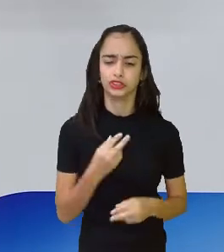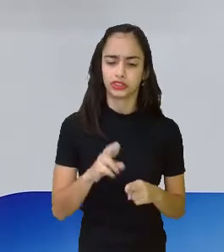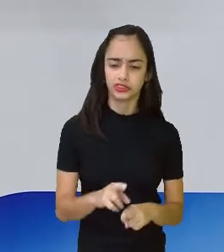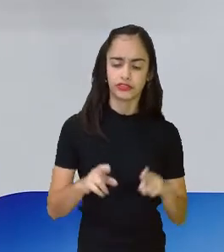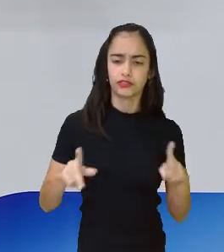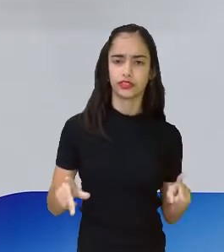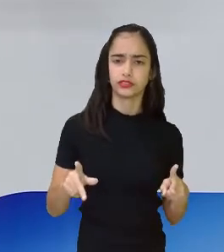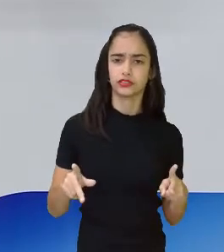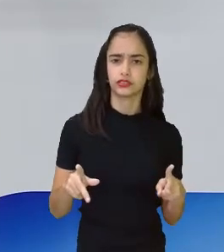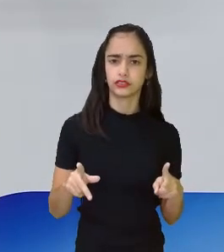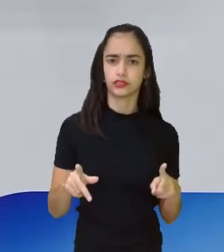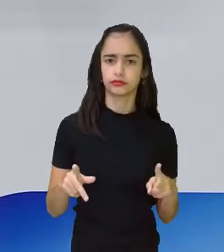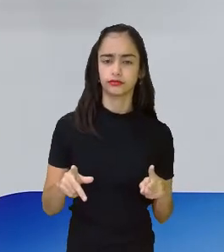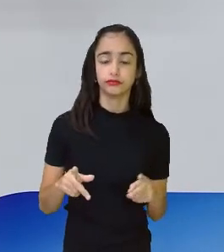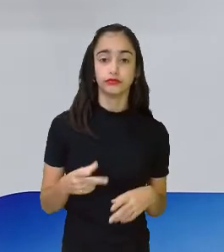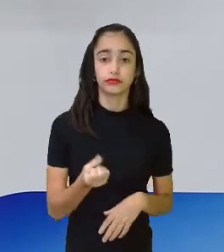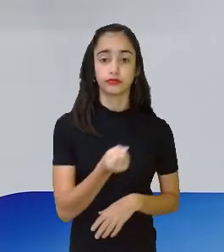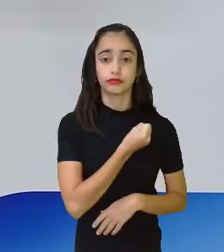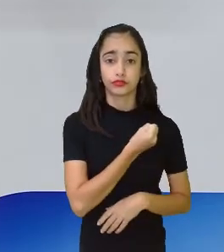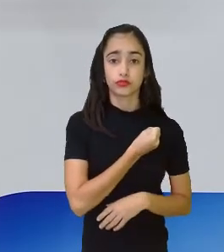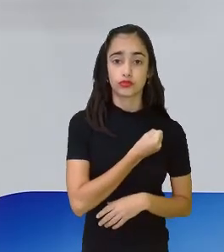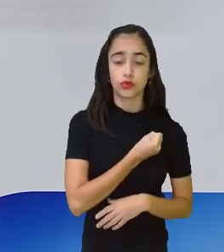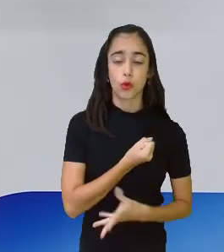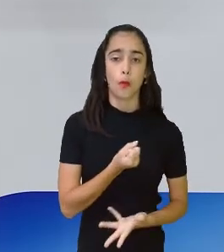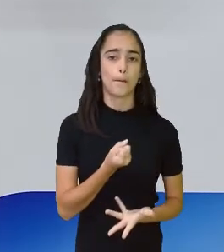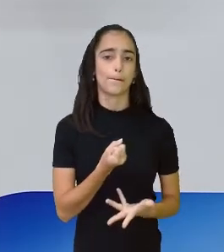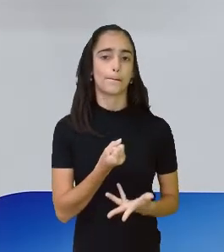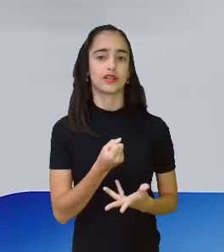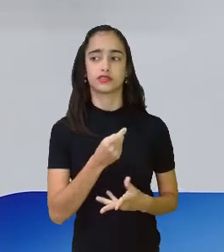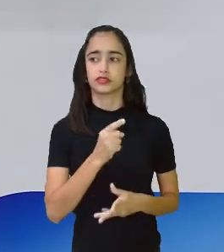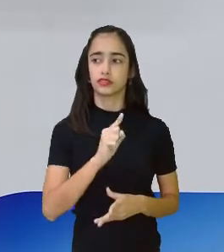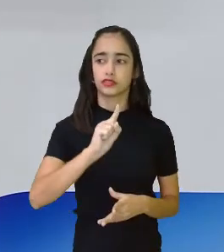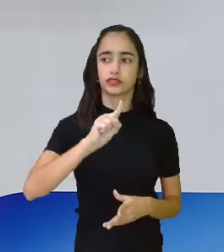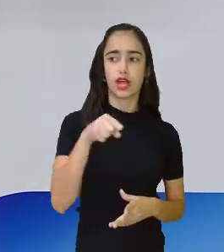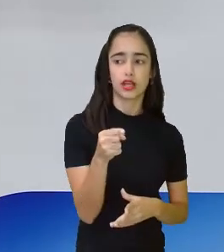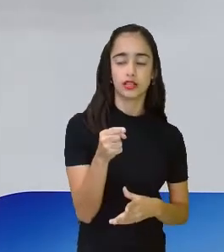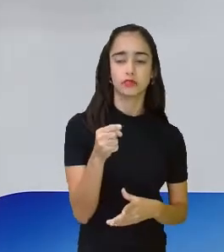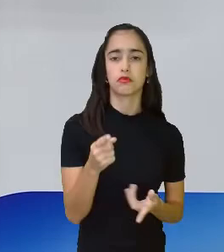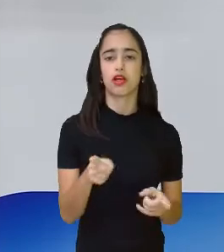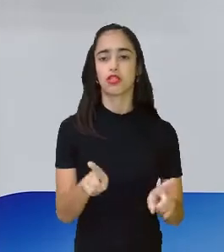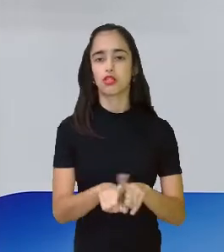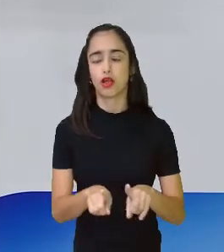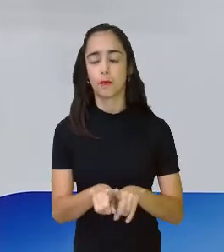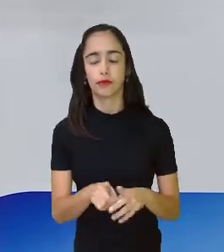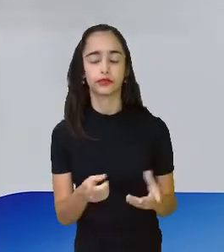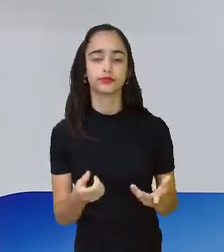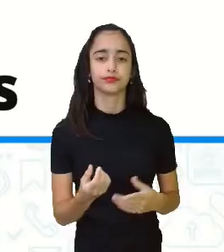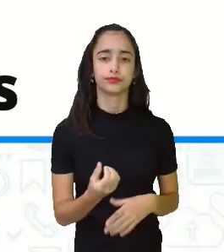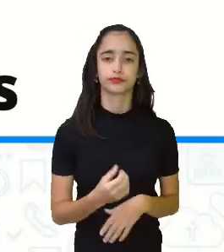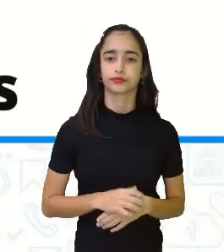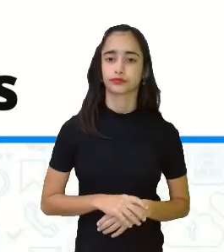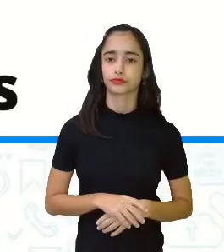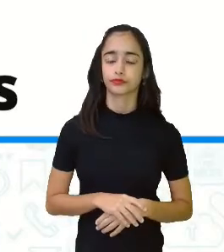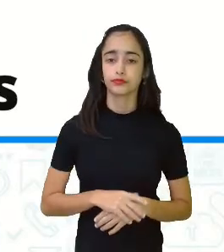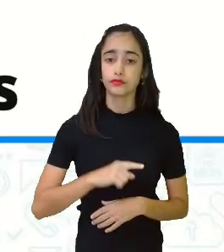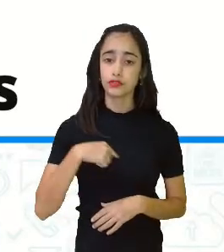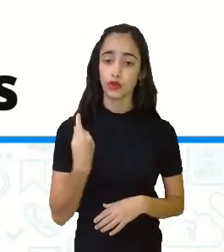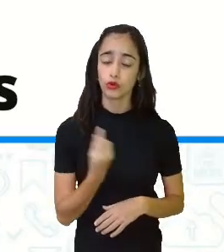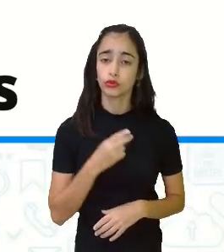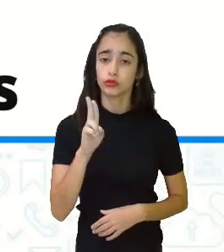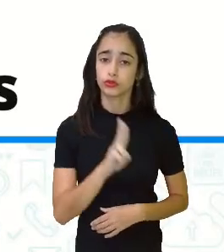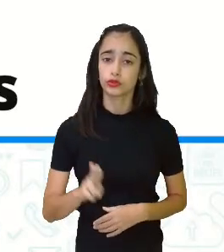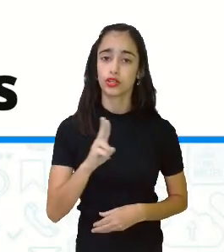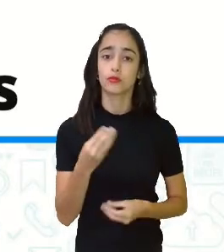decimais dos números inteiros, dos números naturais? A gente utiliza o símbolo que é